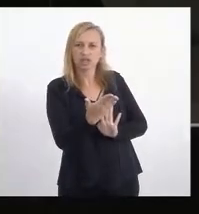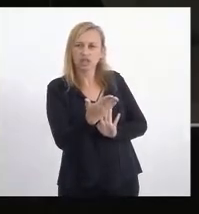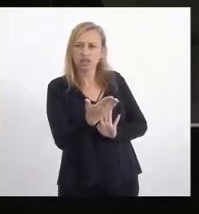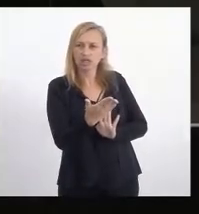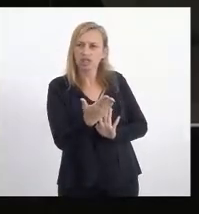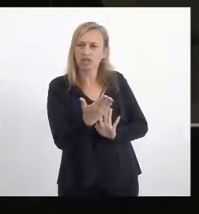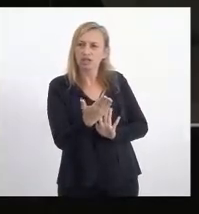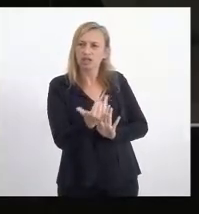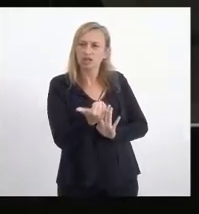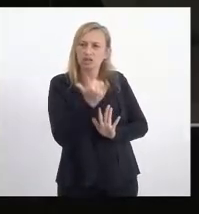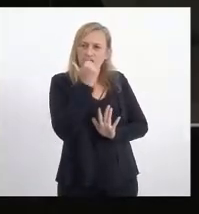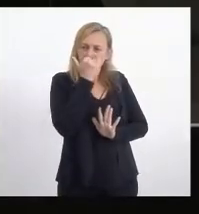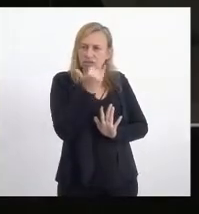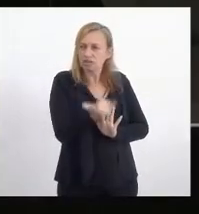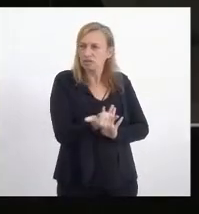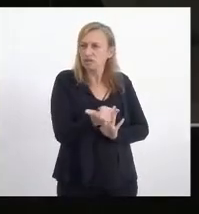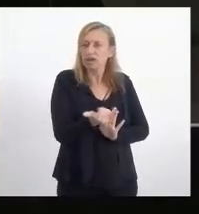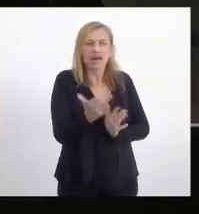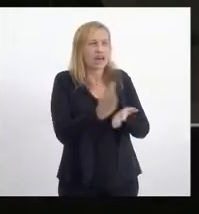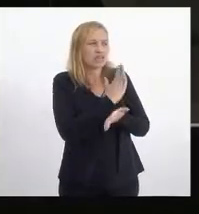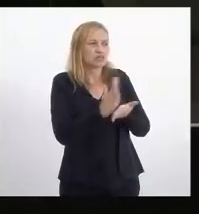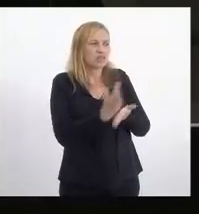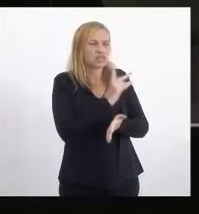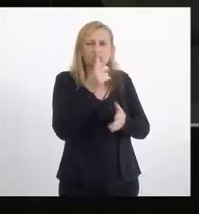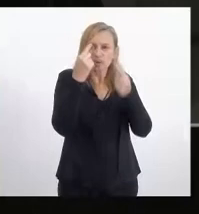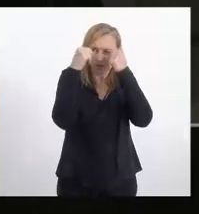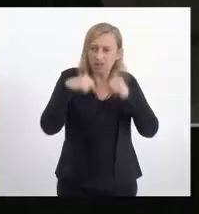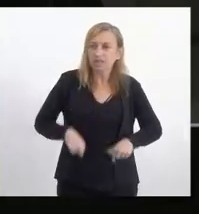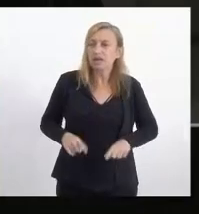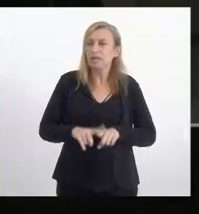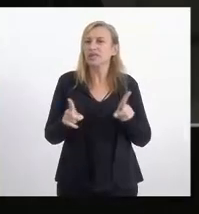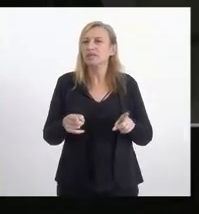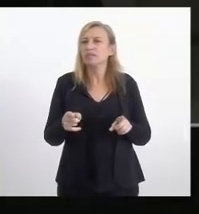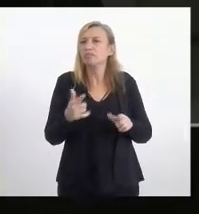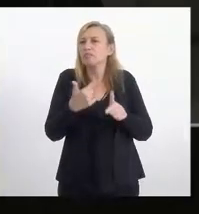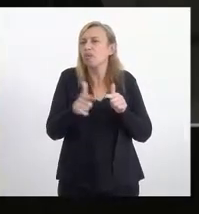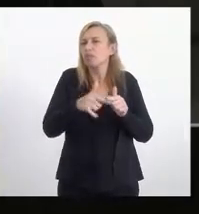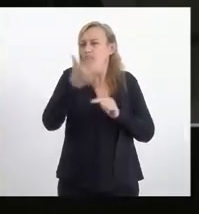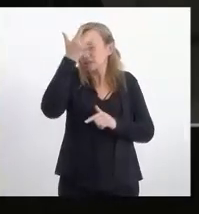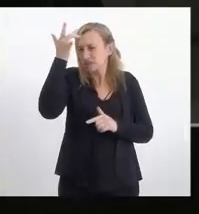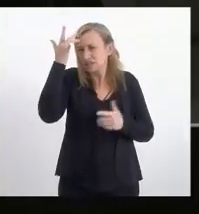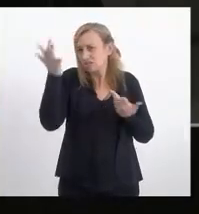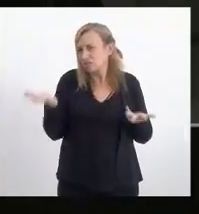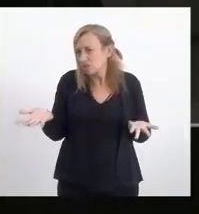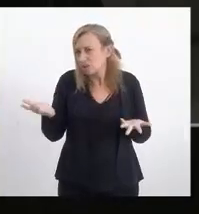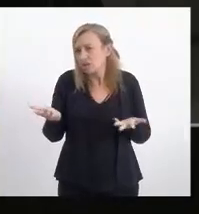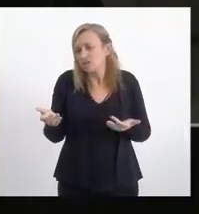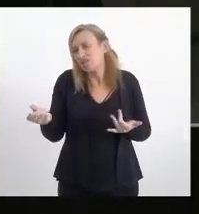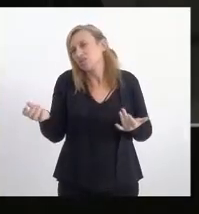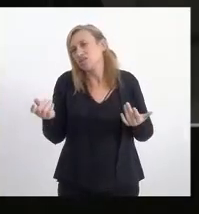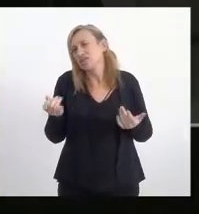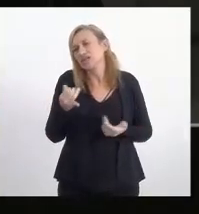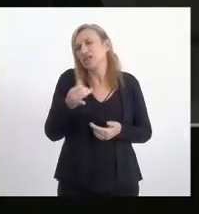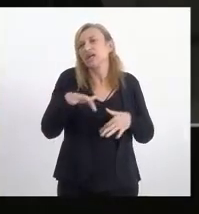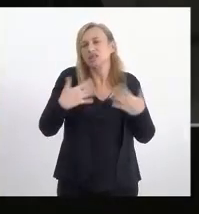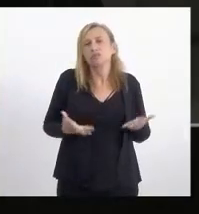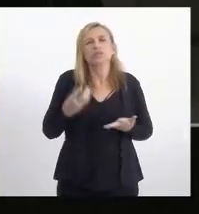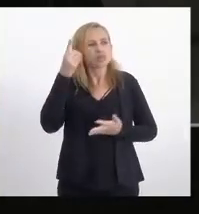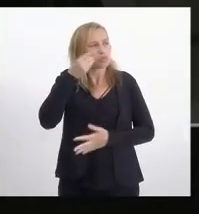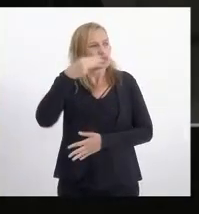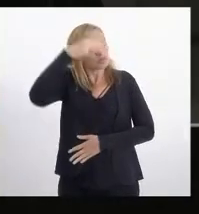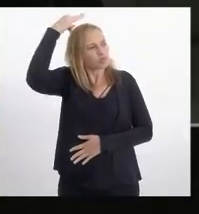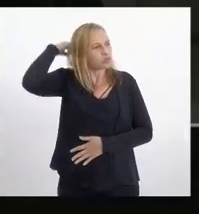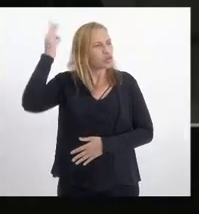e às vezes a sequela não é física mas a Mental é devastadora então Deputado